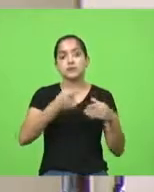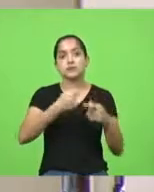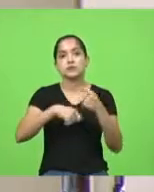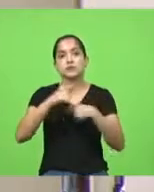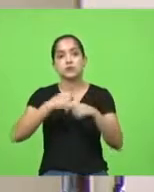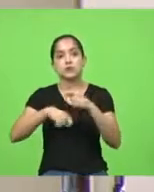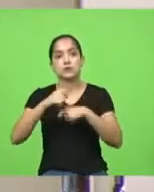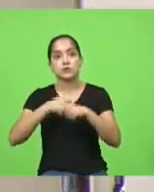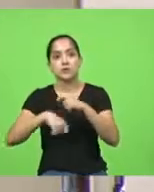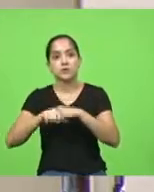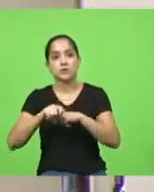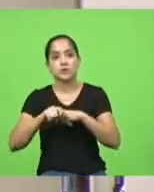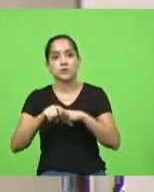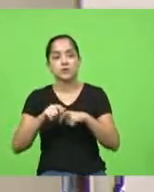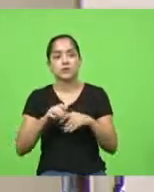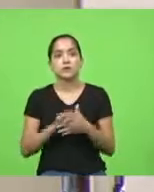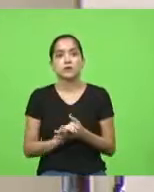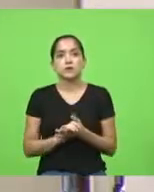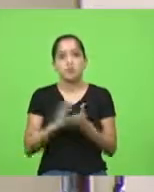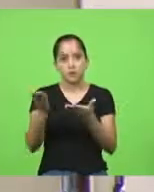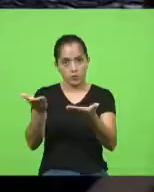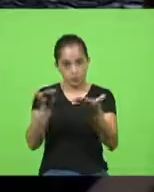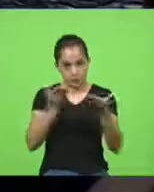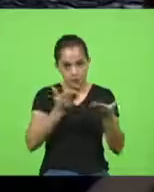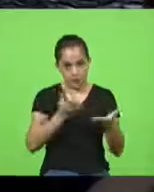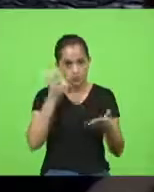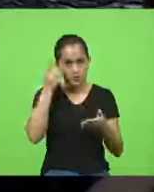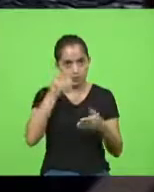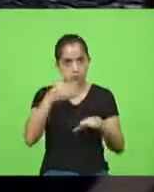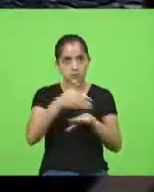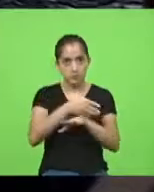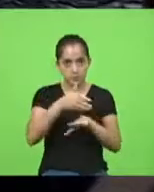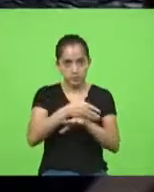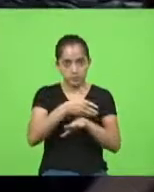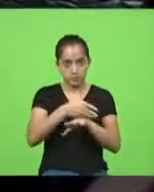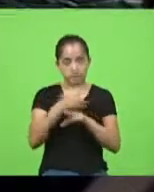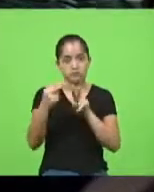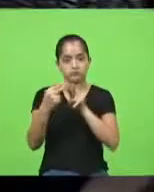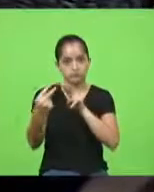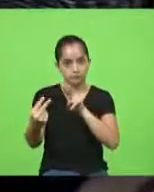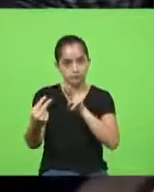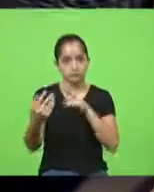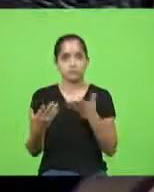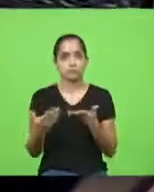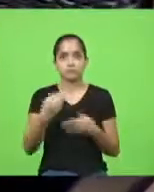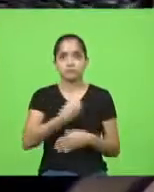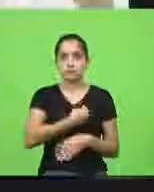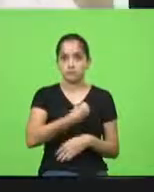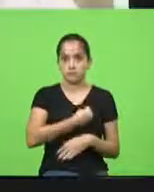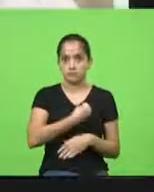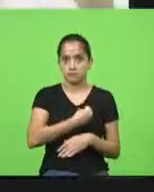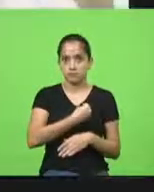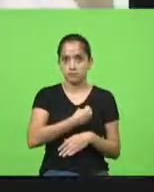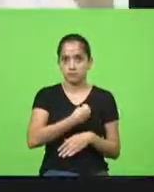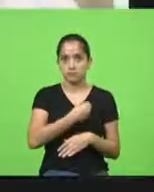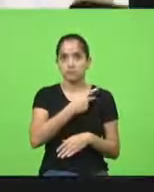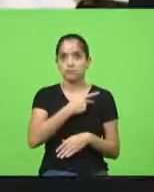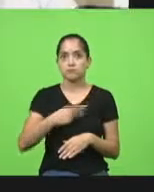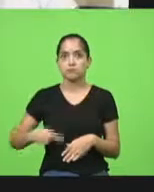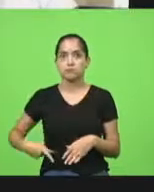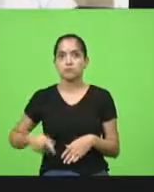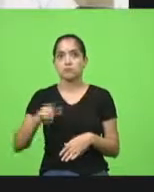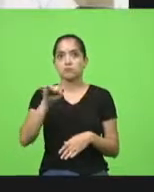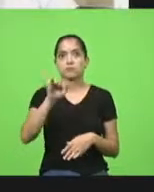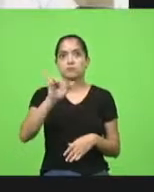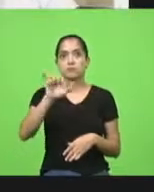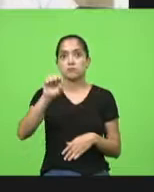ao término dessa sessão e convidar os deputados que queiram participar também online com a presença do presidente da Fiesc e presidente da FEComércio